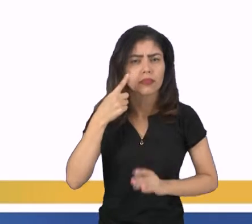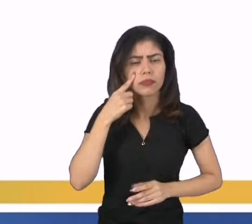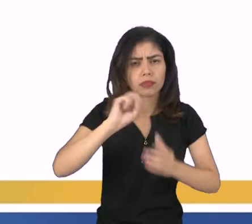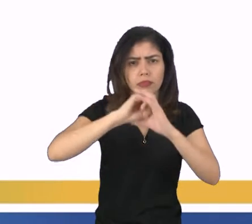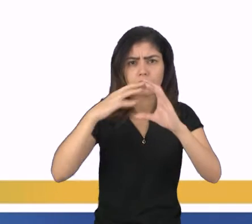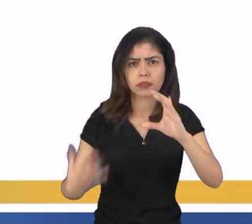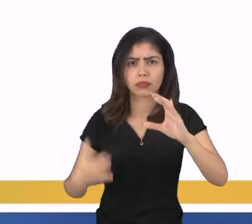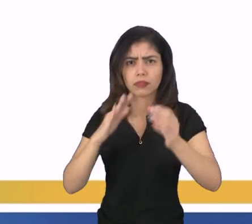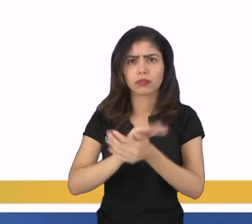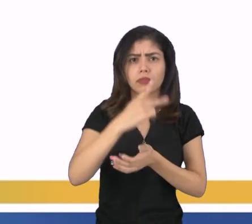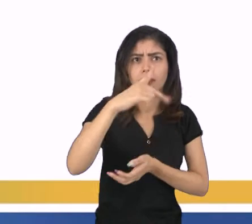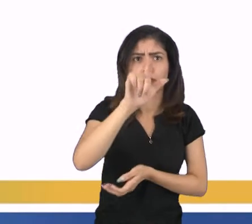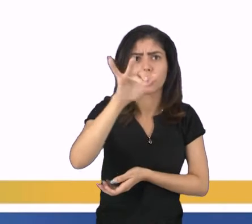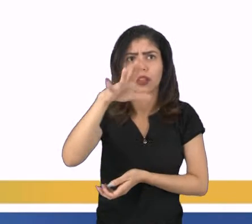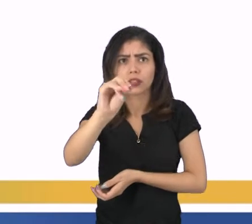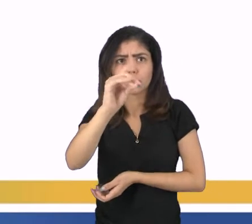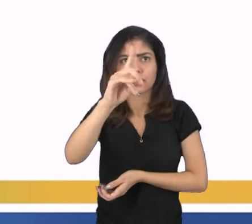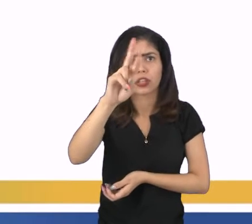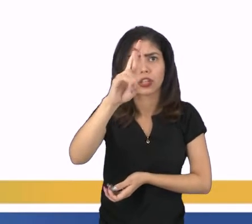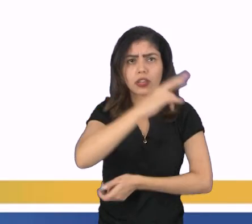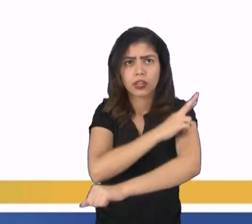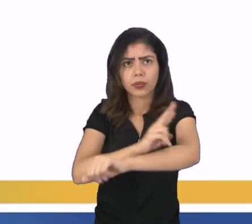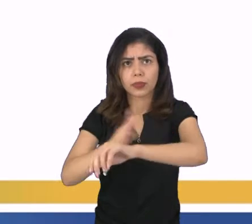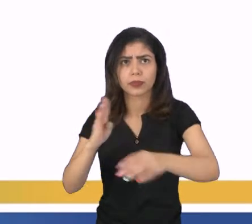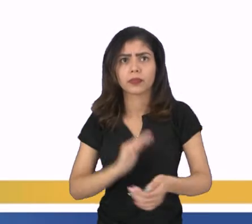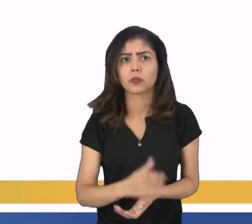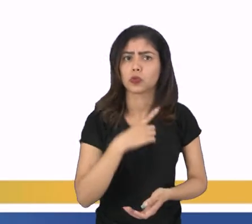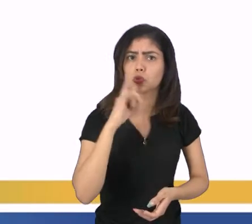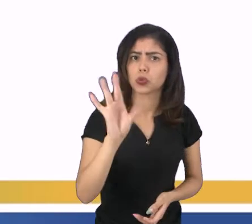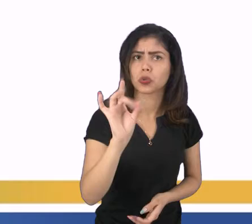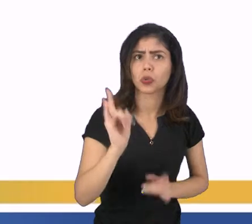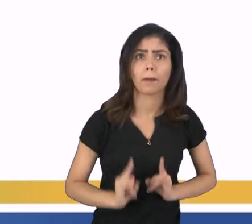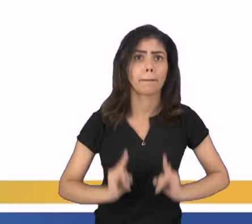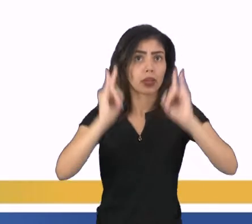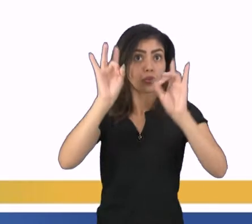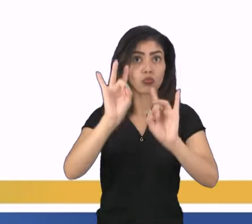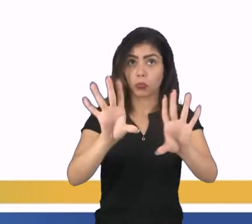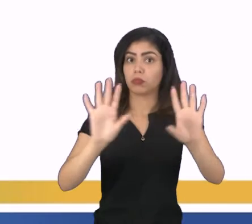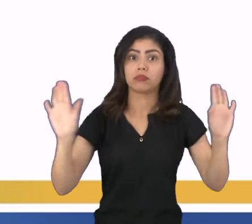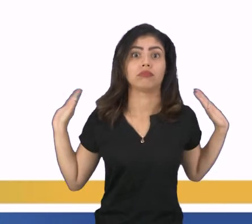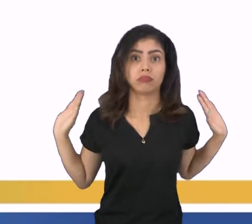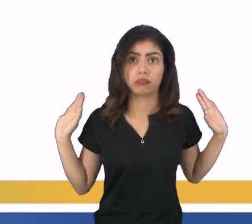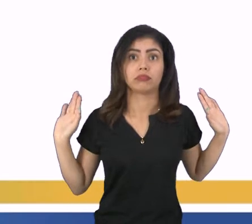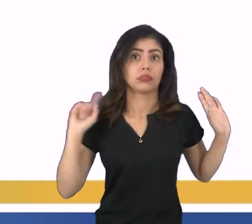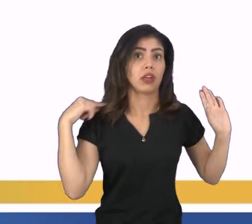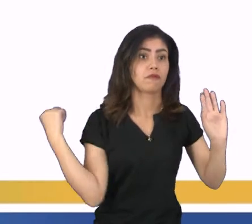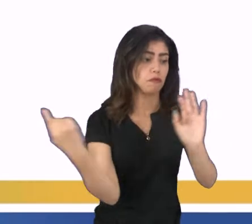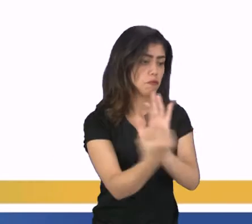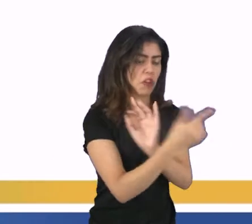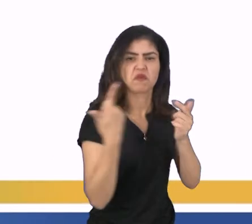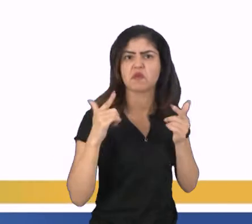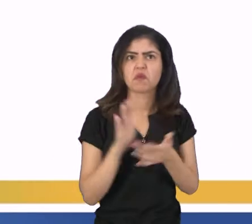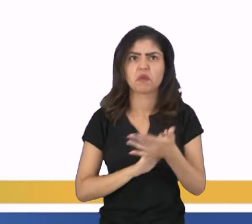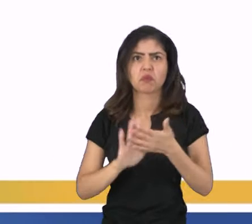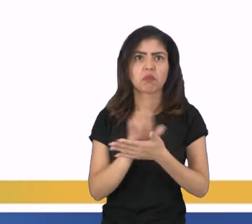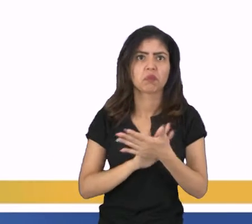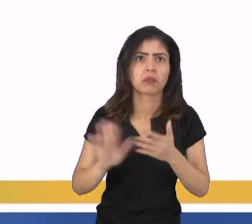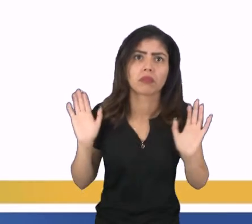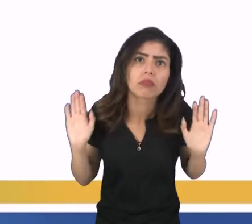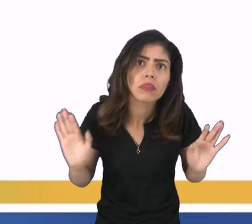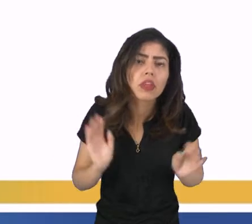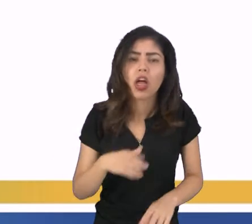as características dessa foto, né? Parece que só tem o prédio, nada mais no entorno, né? Não